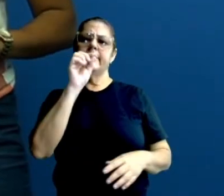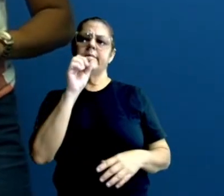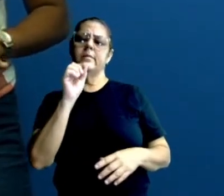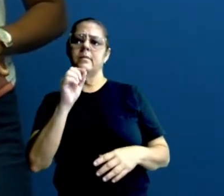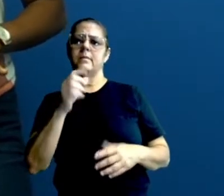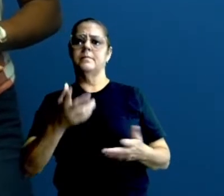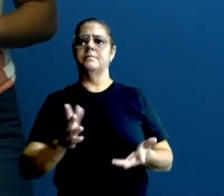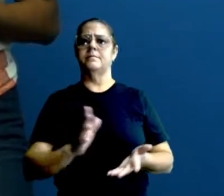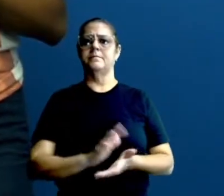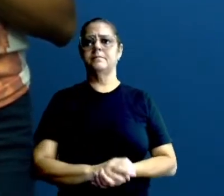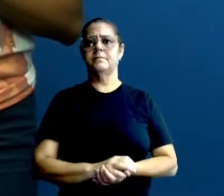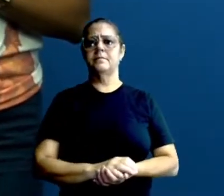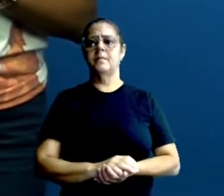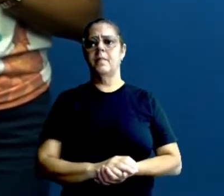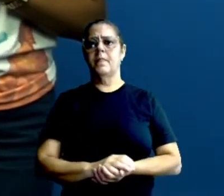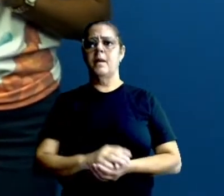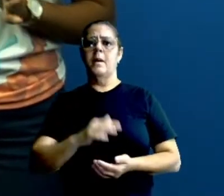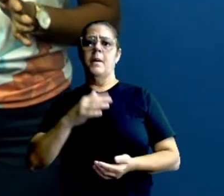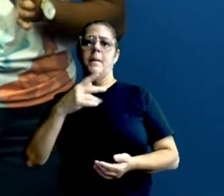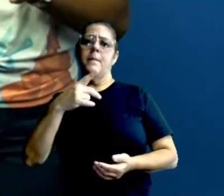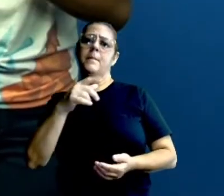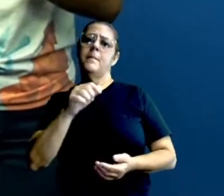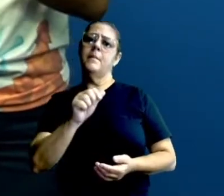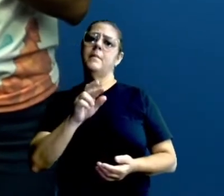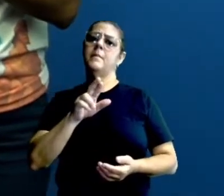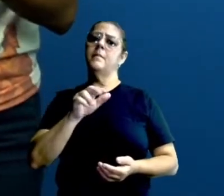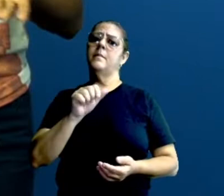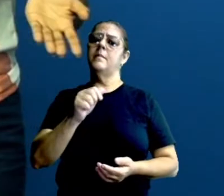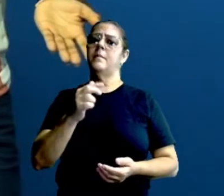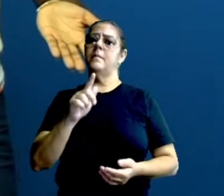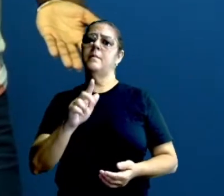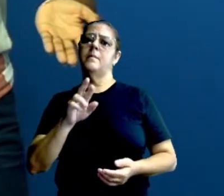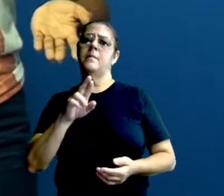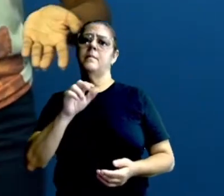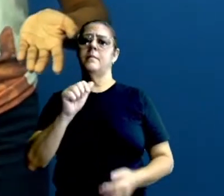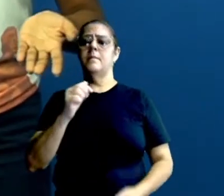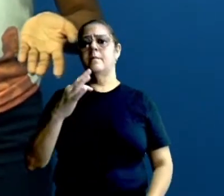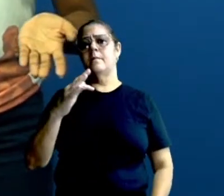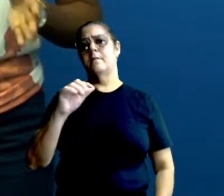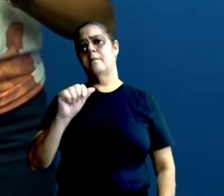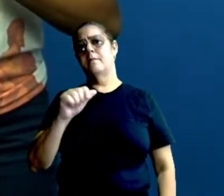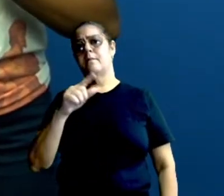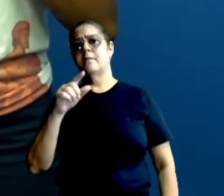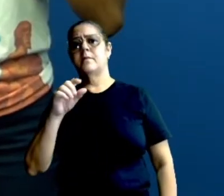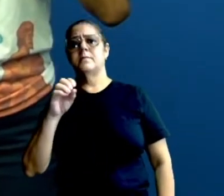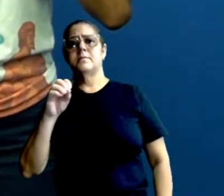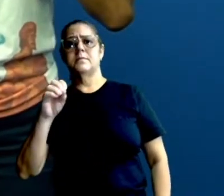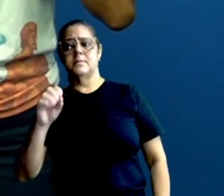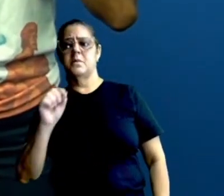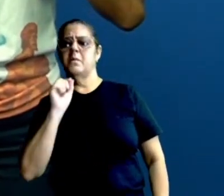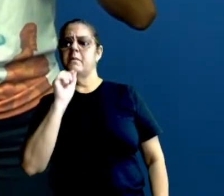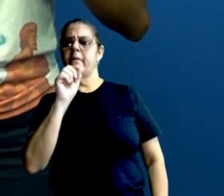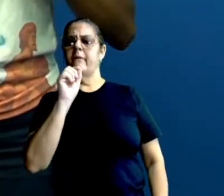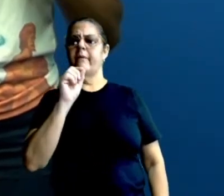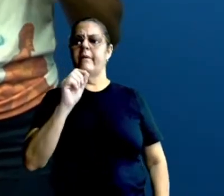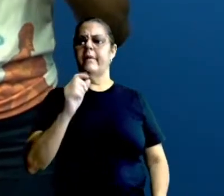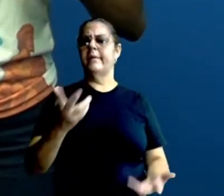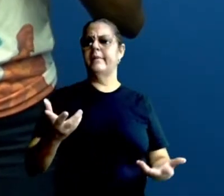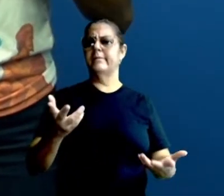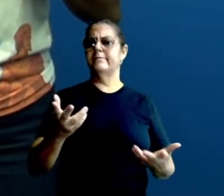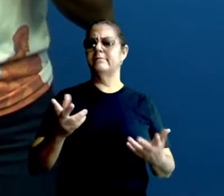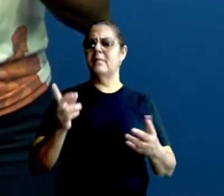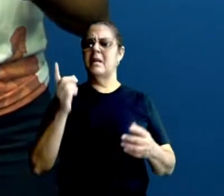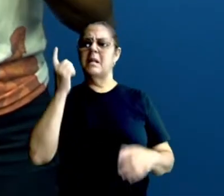bom para gravação O que é para que serve Quando você ouvir essa